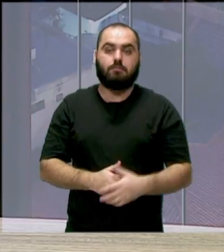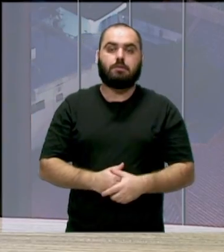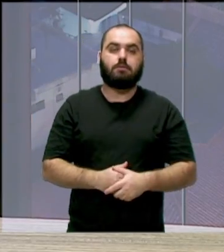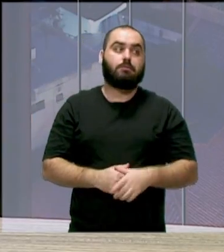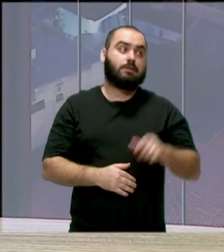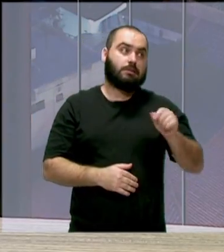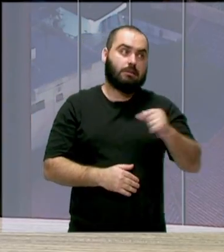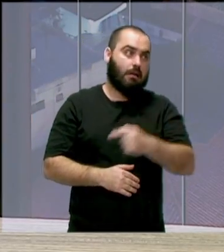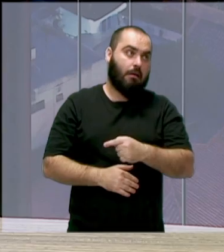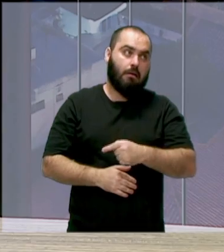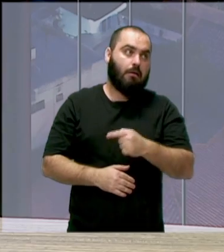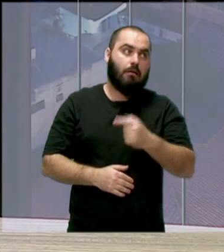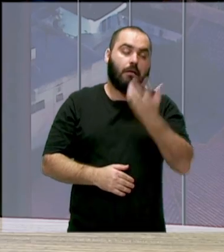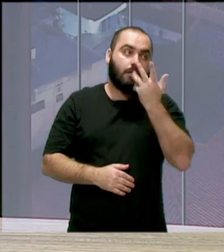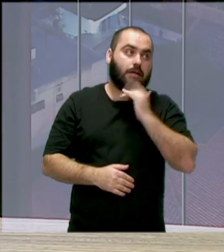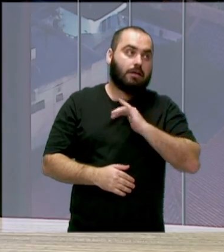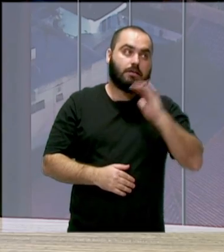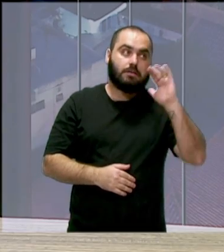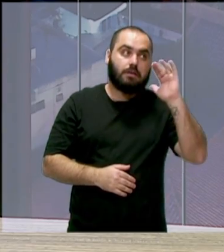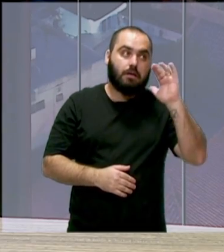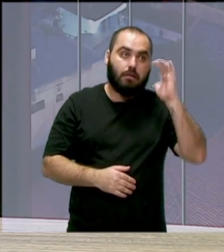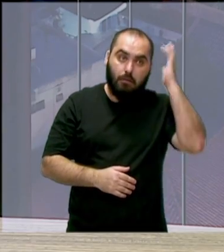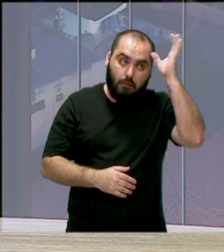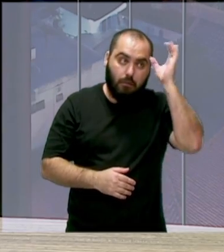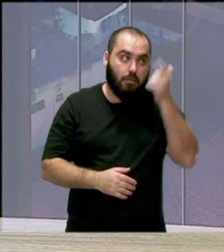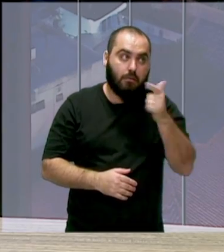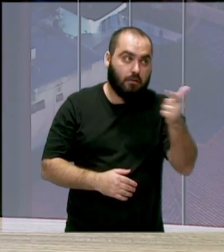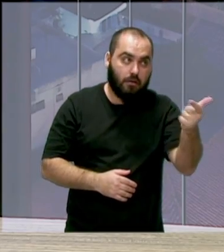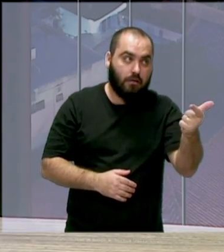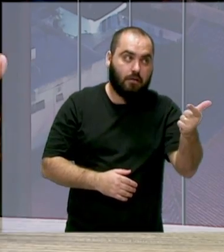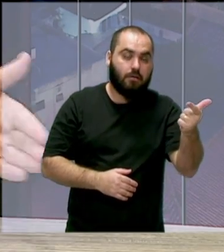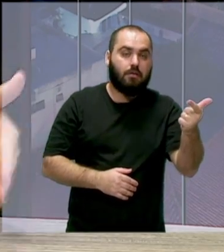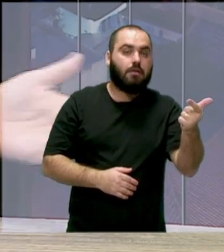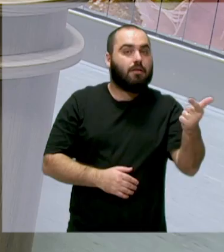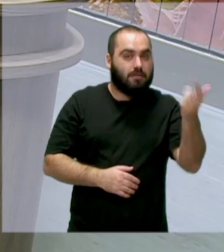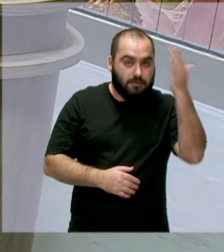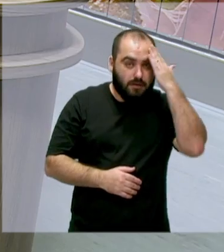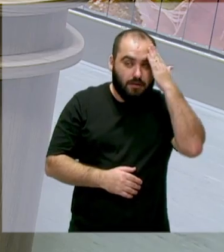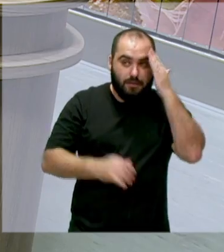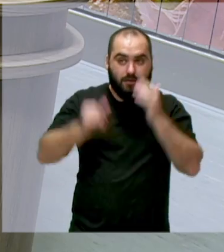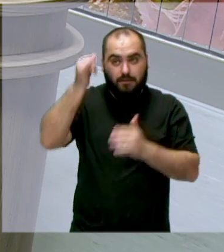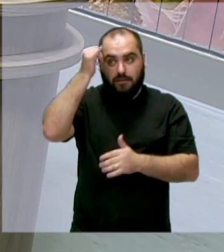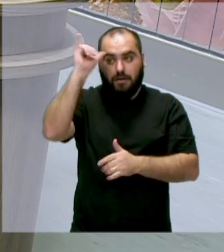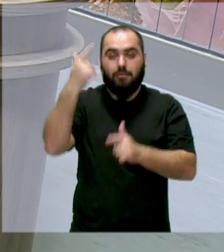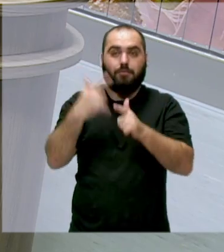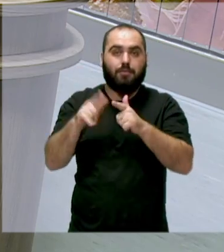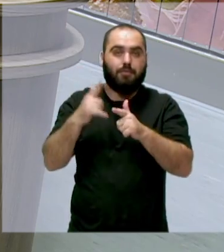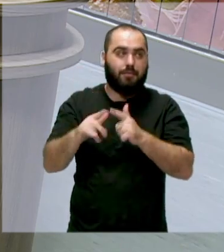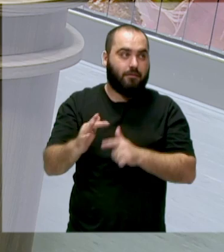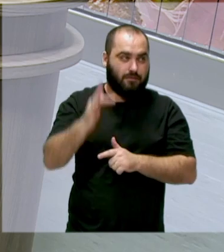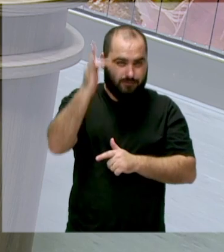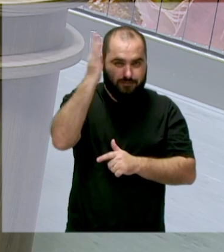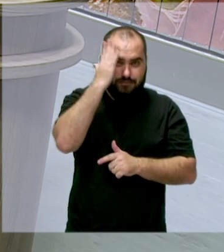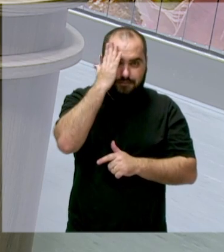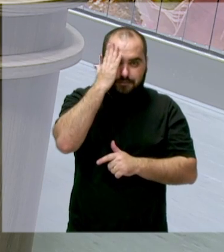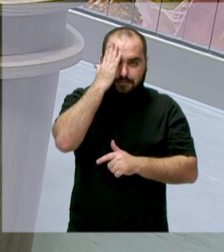essa consciência de que deve fazer o certo para que o serviço não precise ser, esse tipo de serviço não precise ser